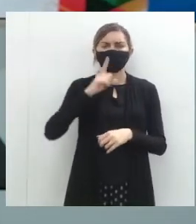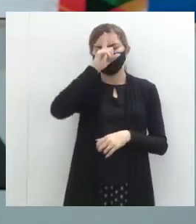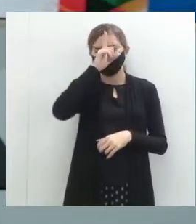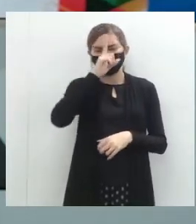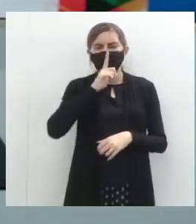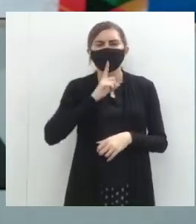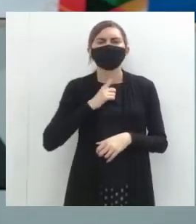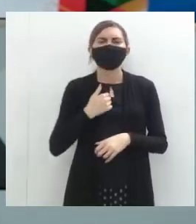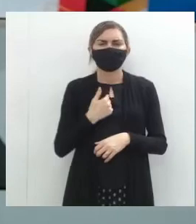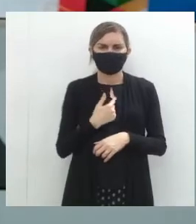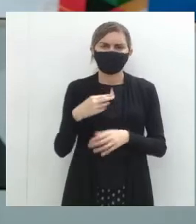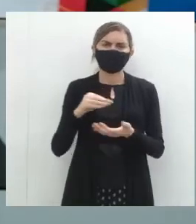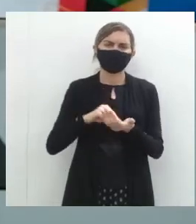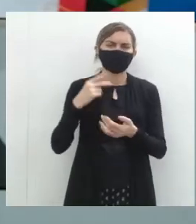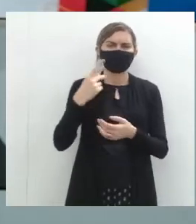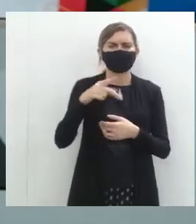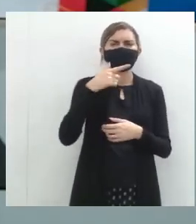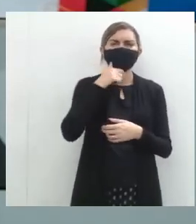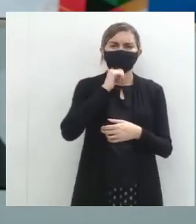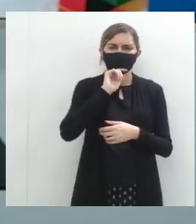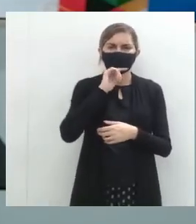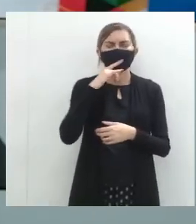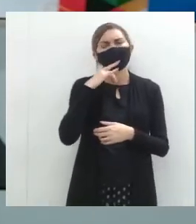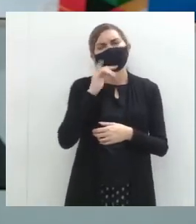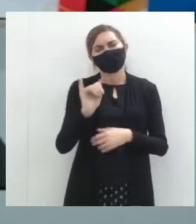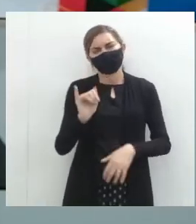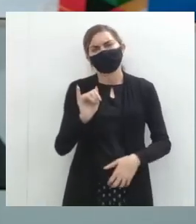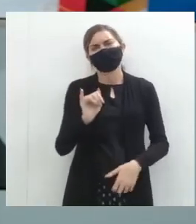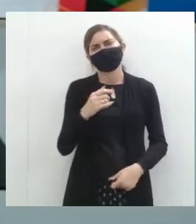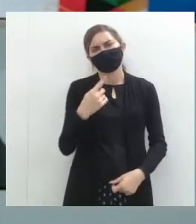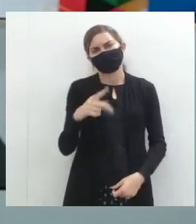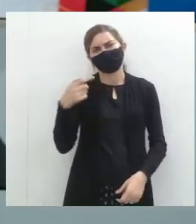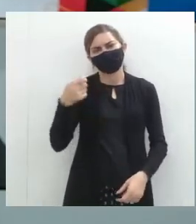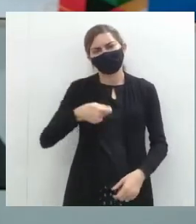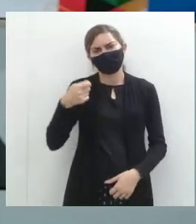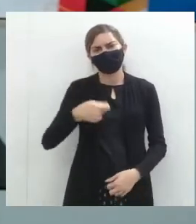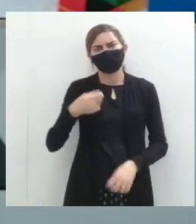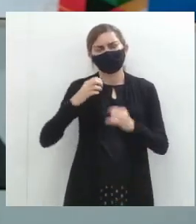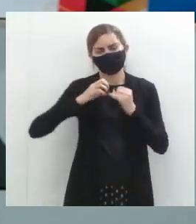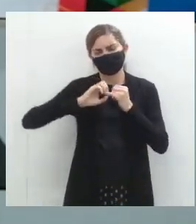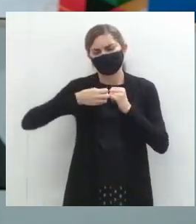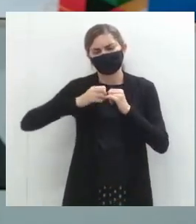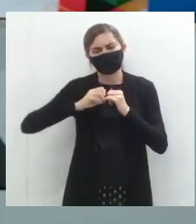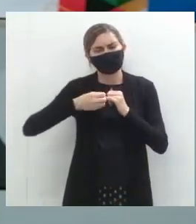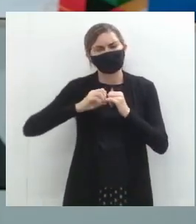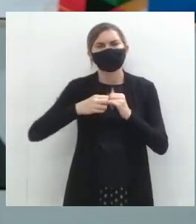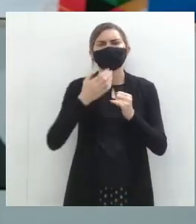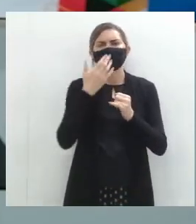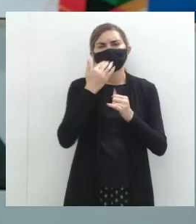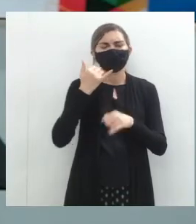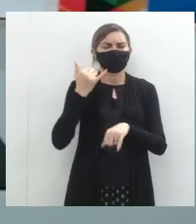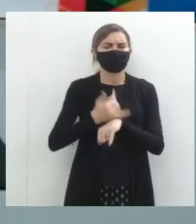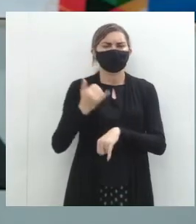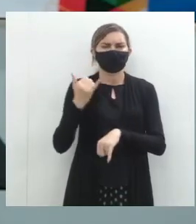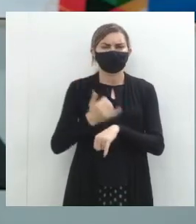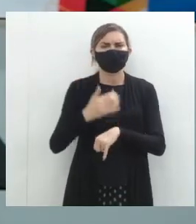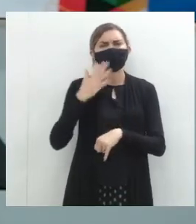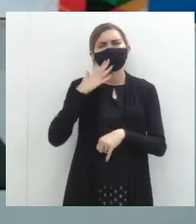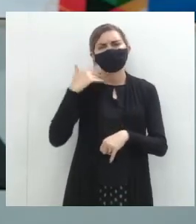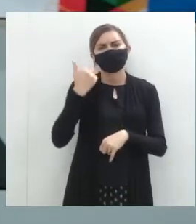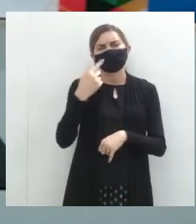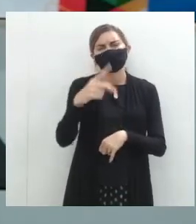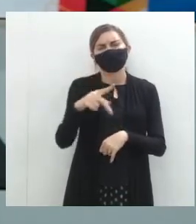Que aí a tua mãe ou a tua avó, teu pai, teu avô, te obriga a comer feijão, te obriga a comer comida com ferro, que é para melhorar a